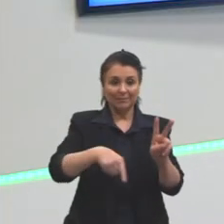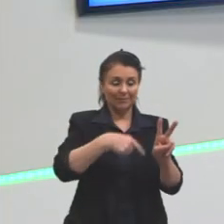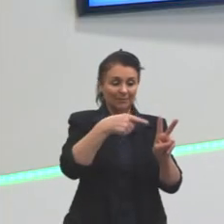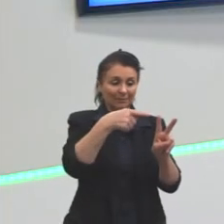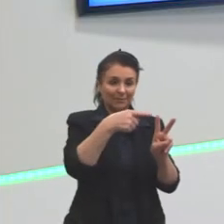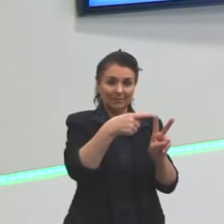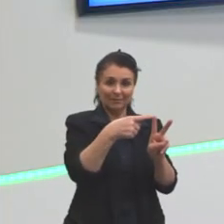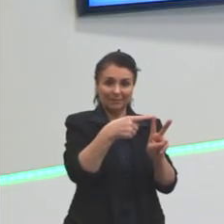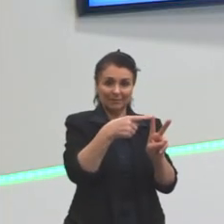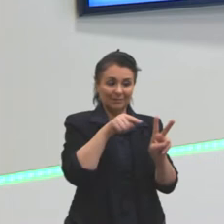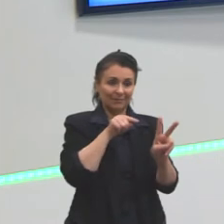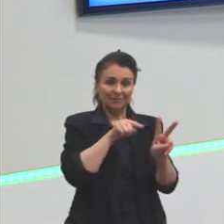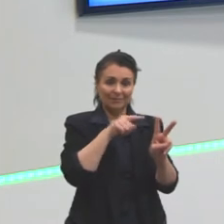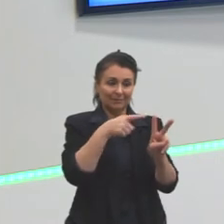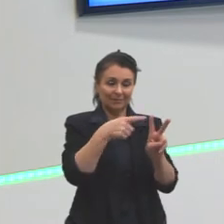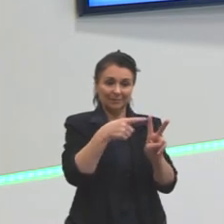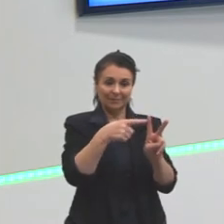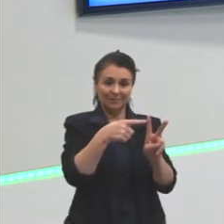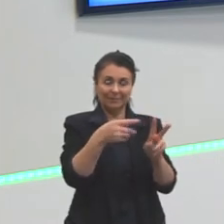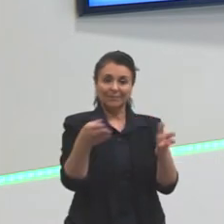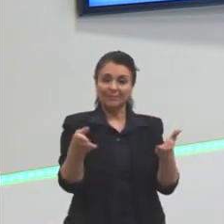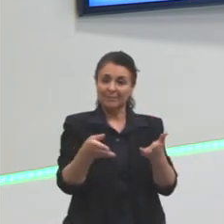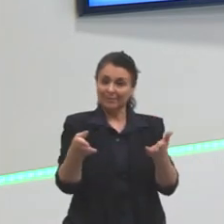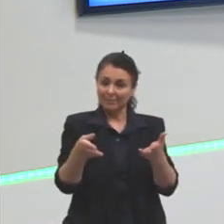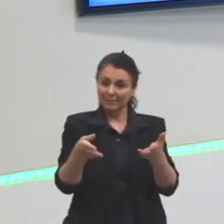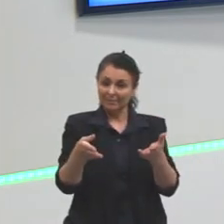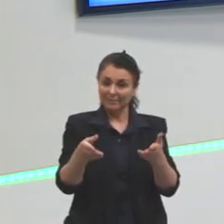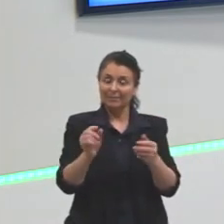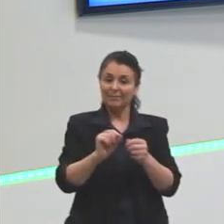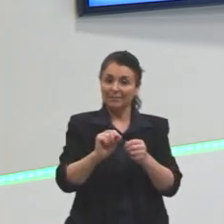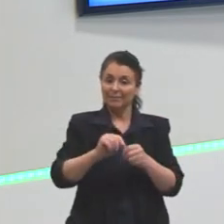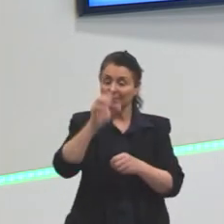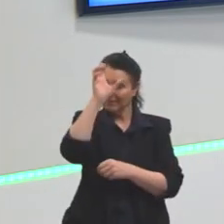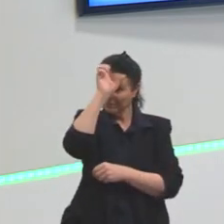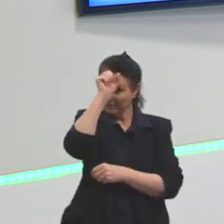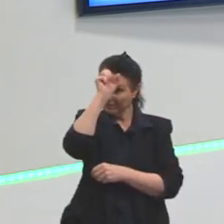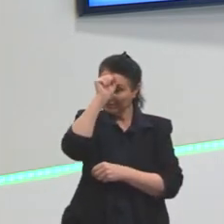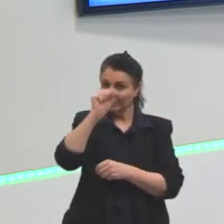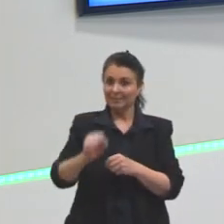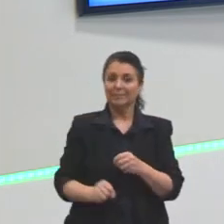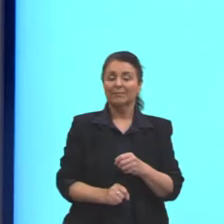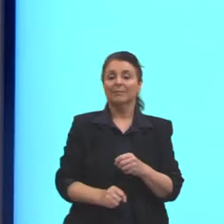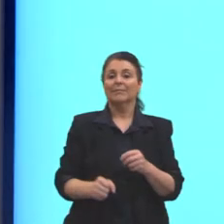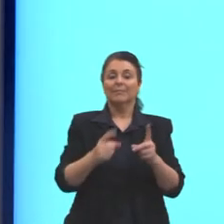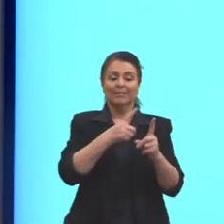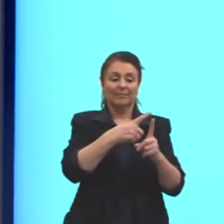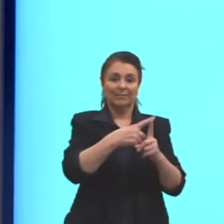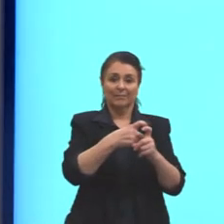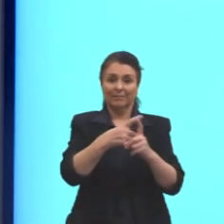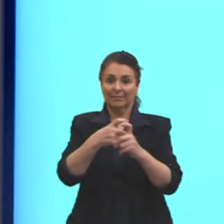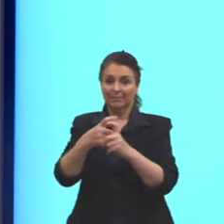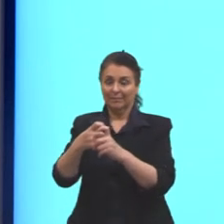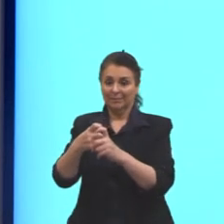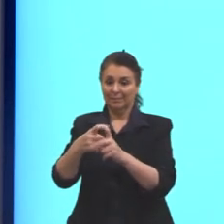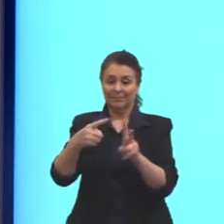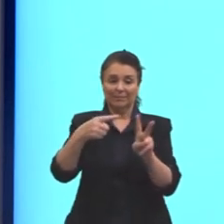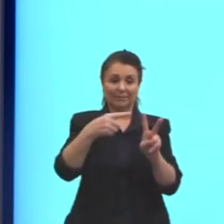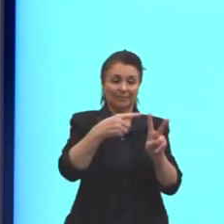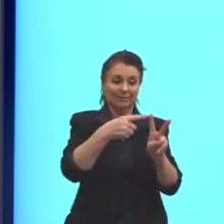e aqui é justamente o que nós vamos fazer tá e os trinômios quadrados perfeitos